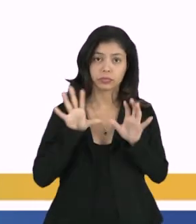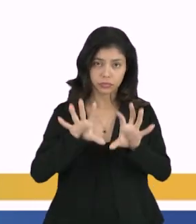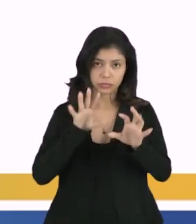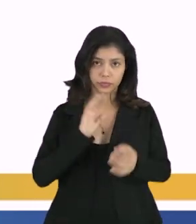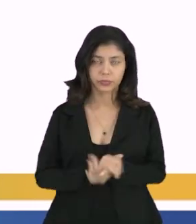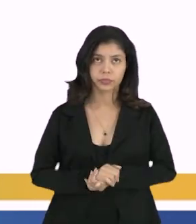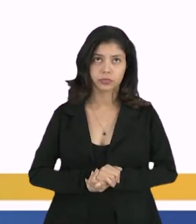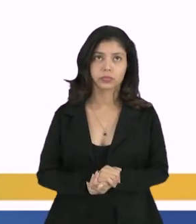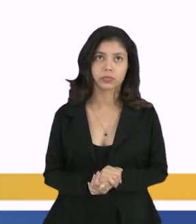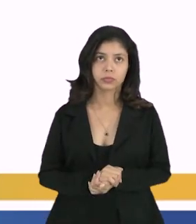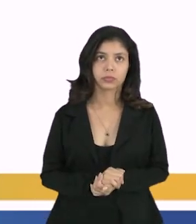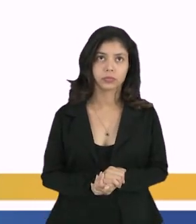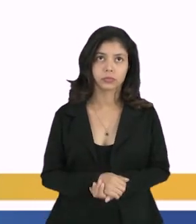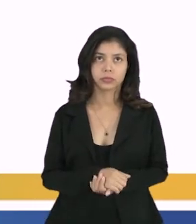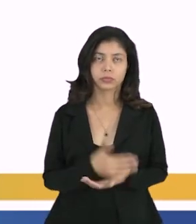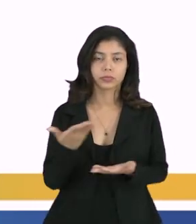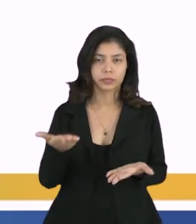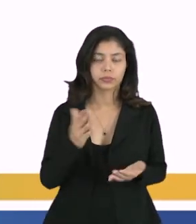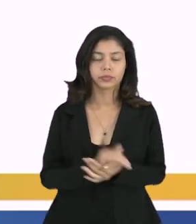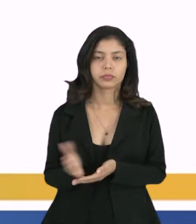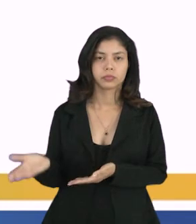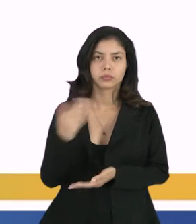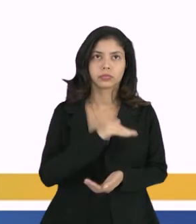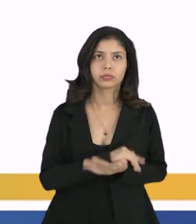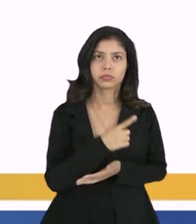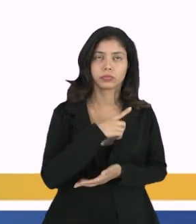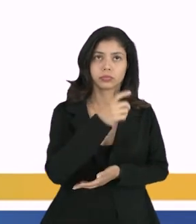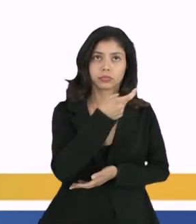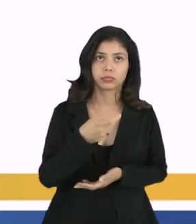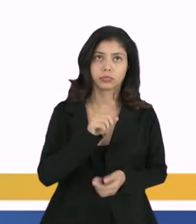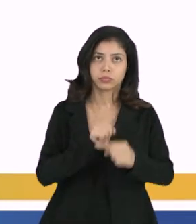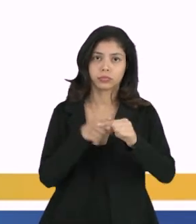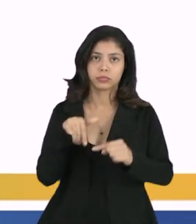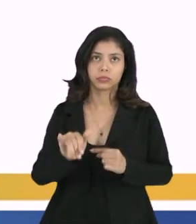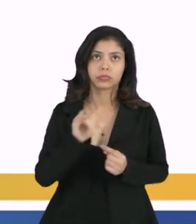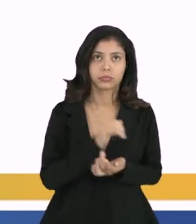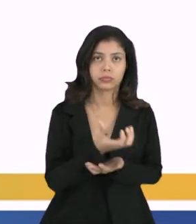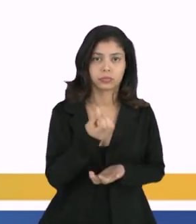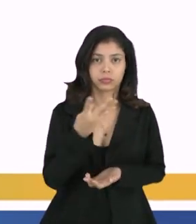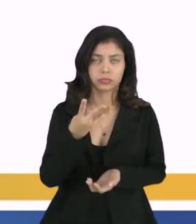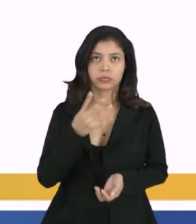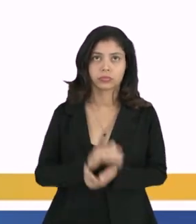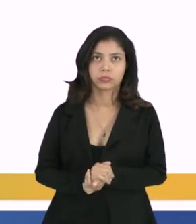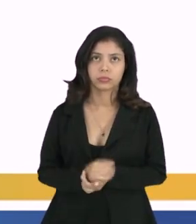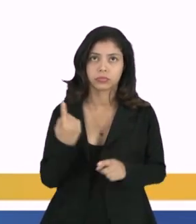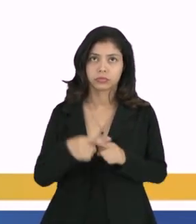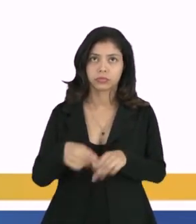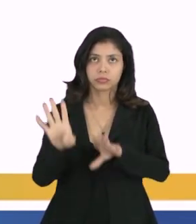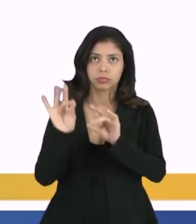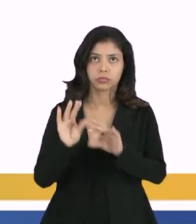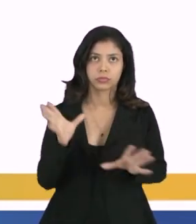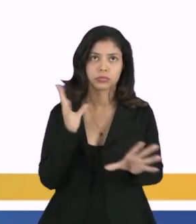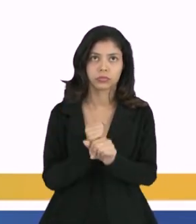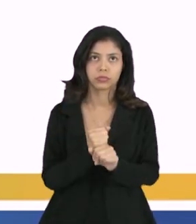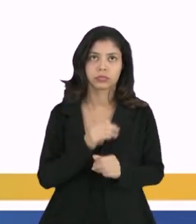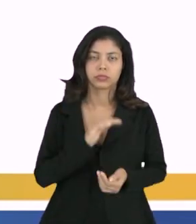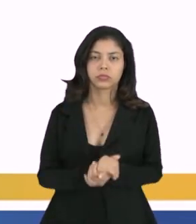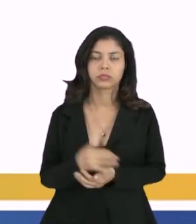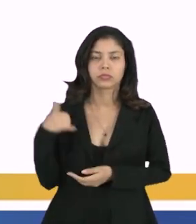nesse problema. Então vamos lá. Temos que x mais y é 64, porque eu sei que a soma das idades